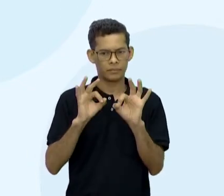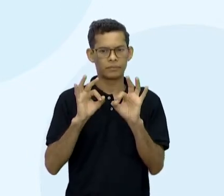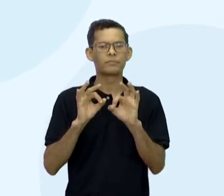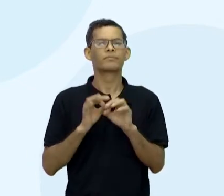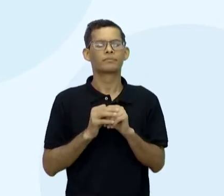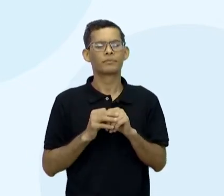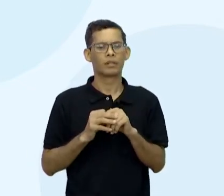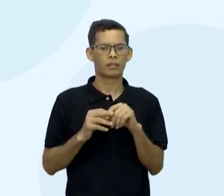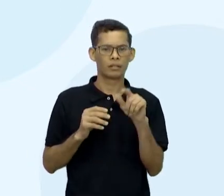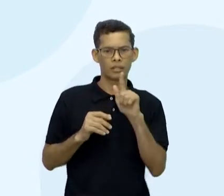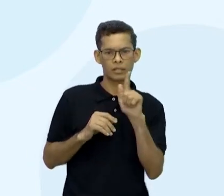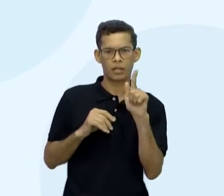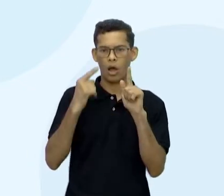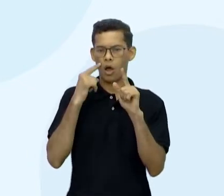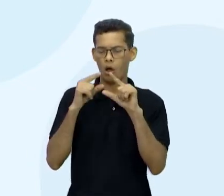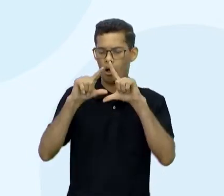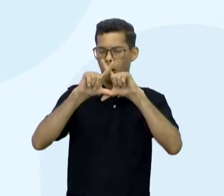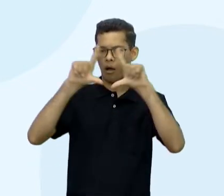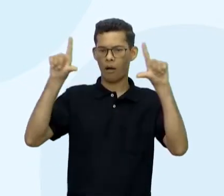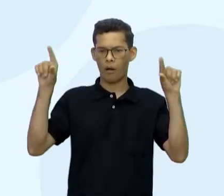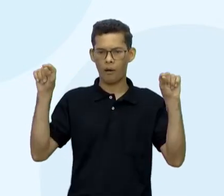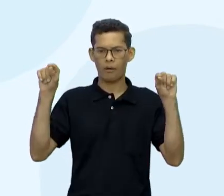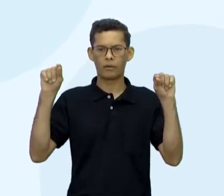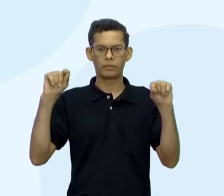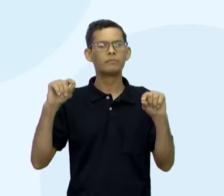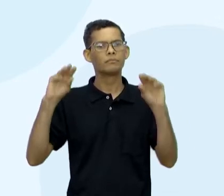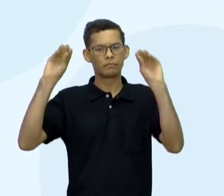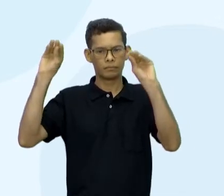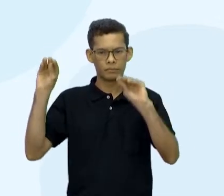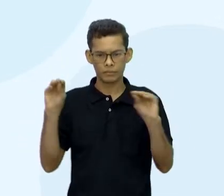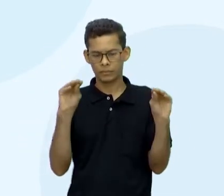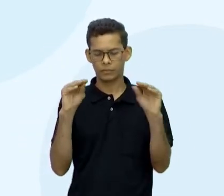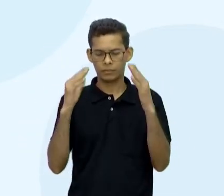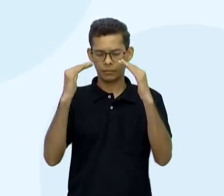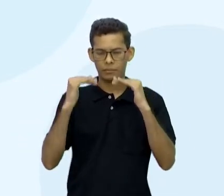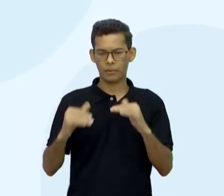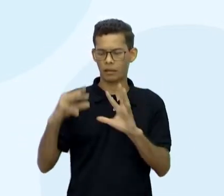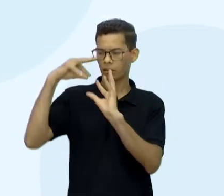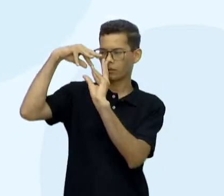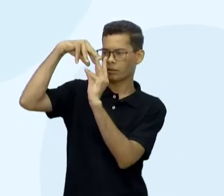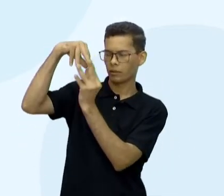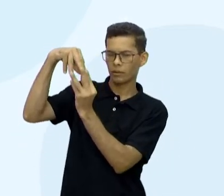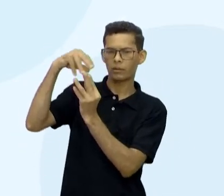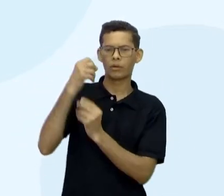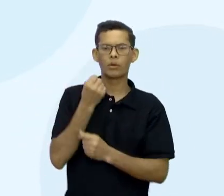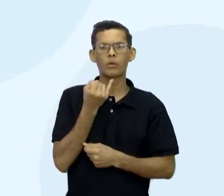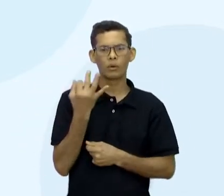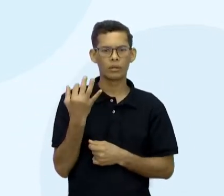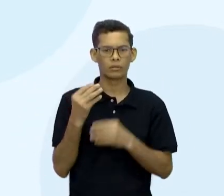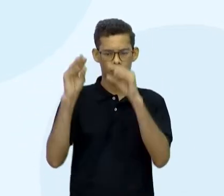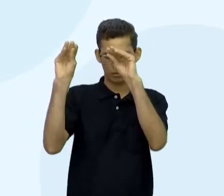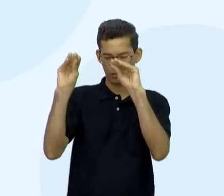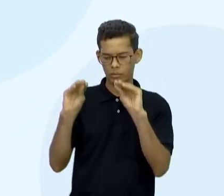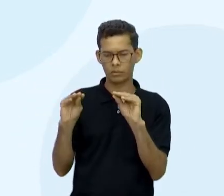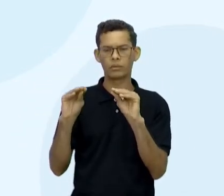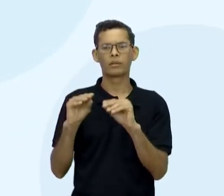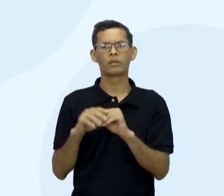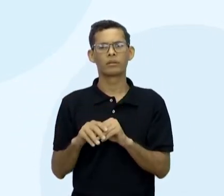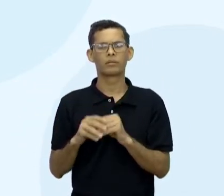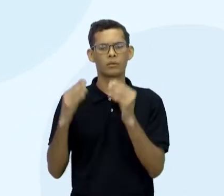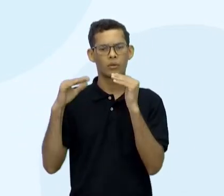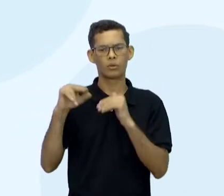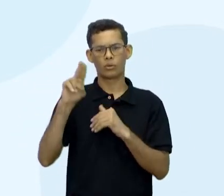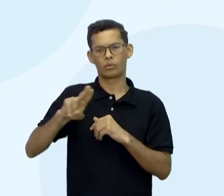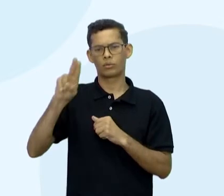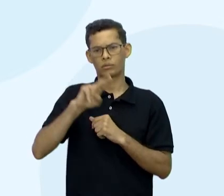O Gzão tá aqui e a massa do asteroide tá aqui. E aqui tá a equação que eu vou utilizar.